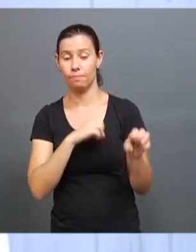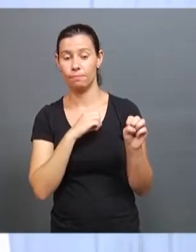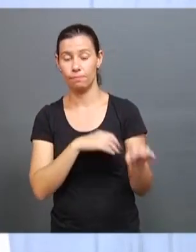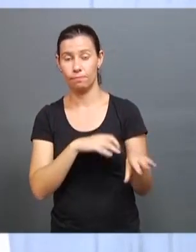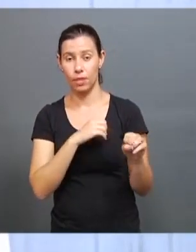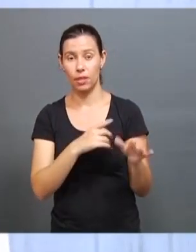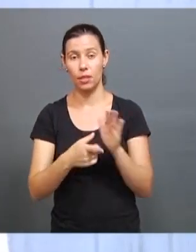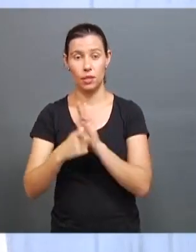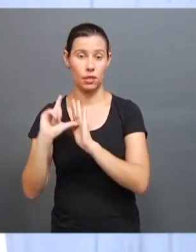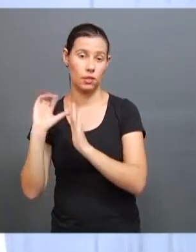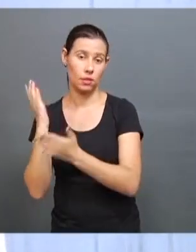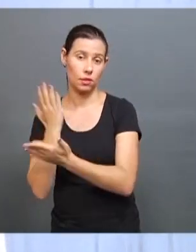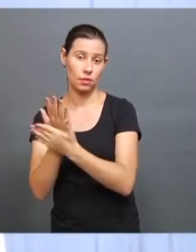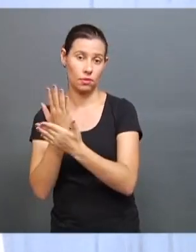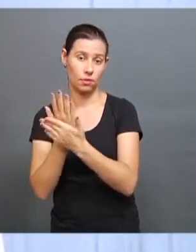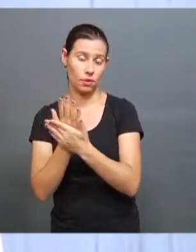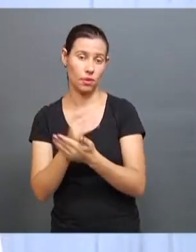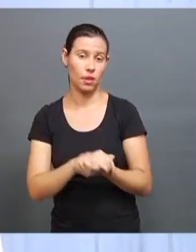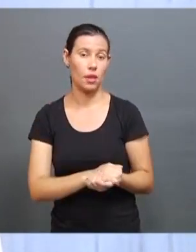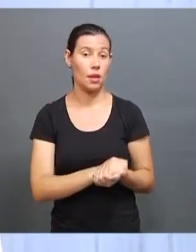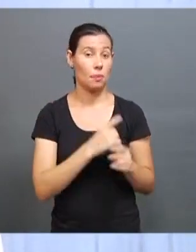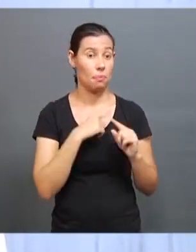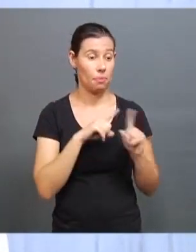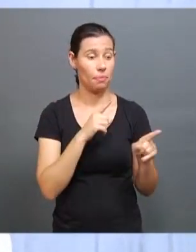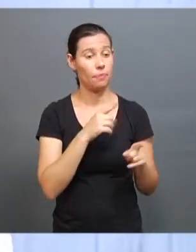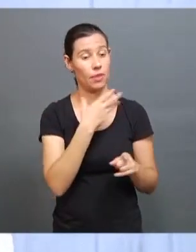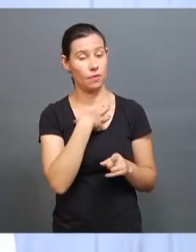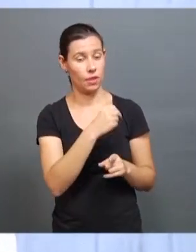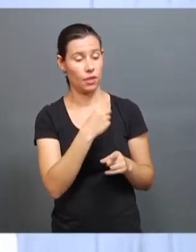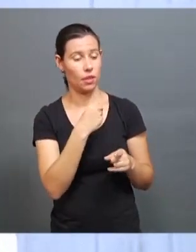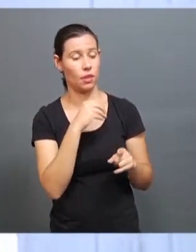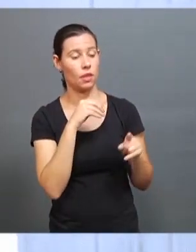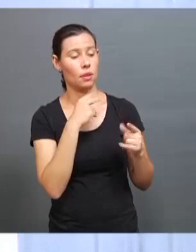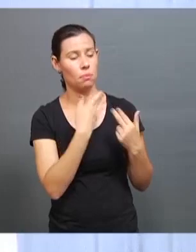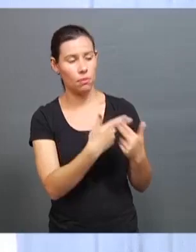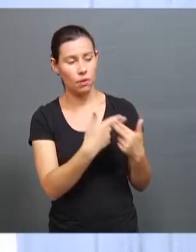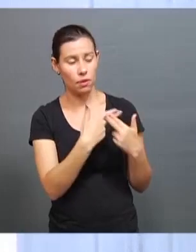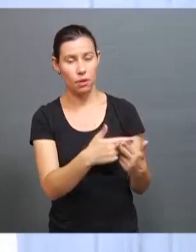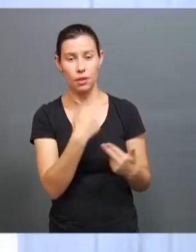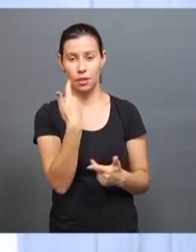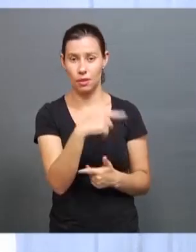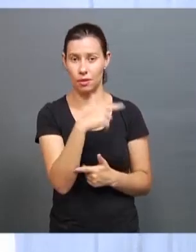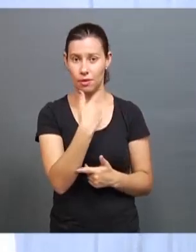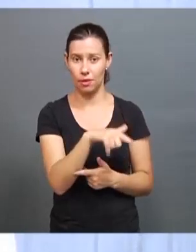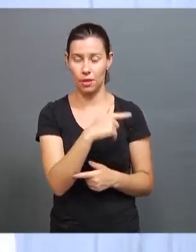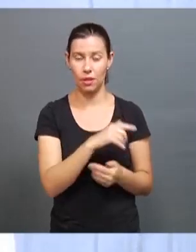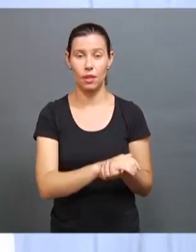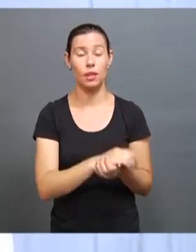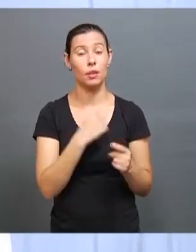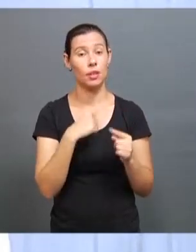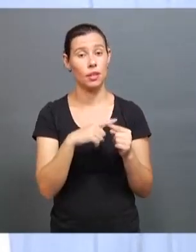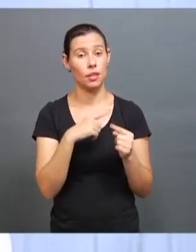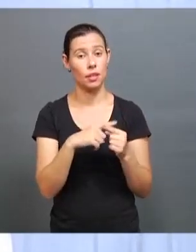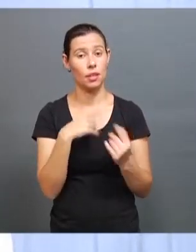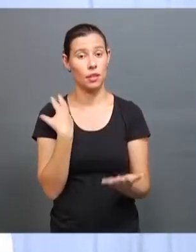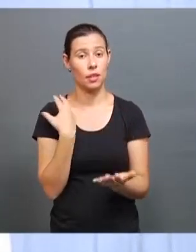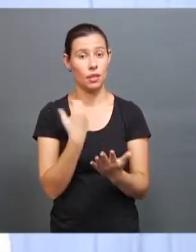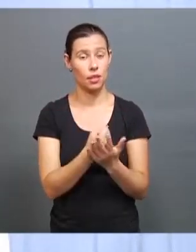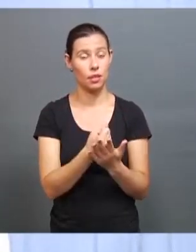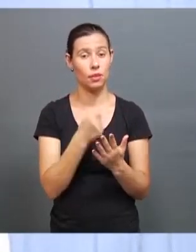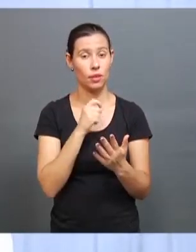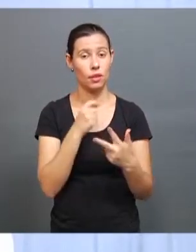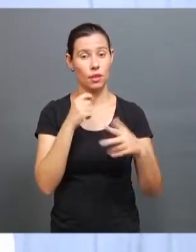fiz, mas a minha filha não tem paciência com propaganda, porque ela foi criada em aplicativos como